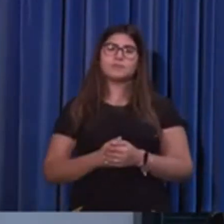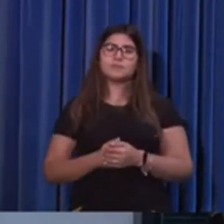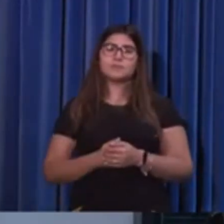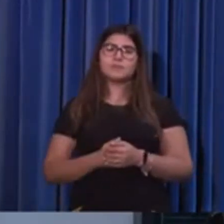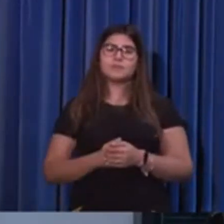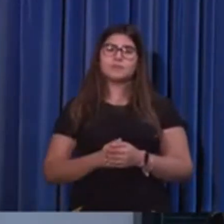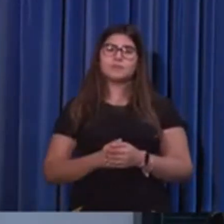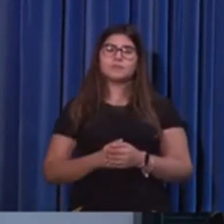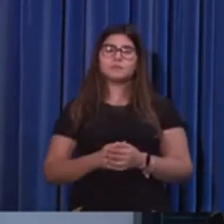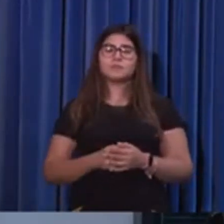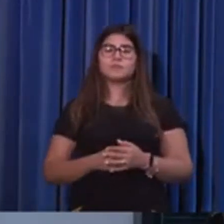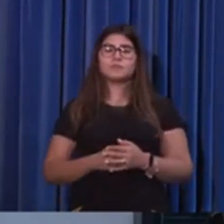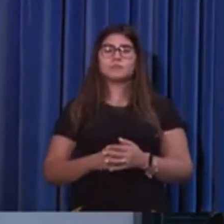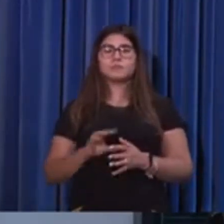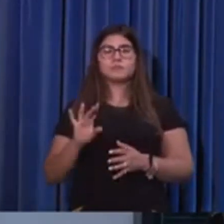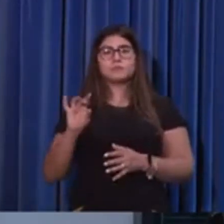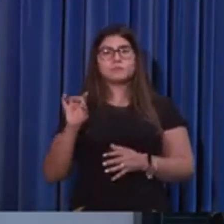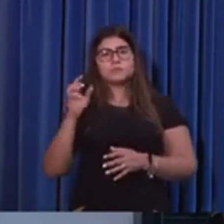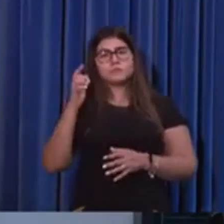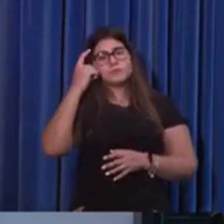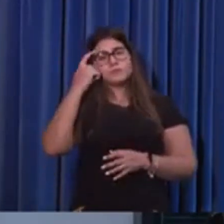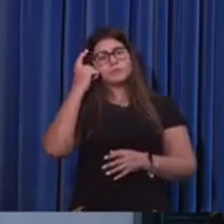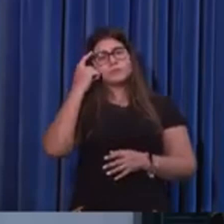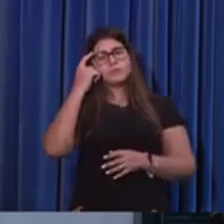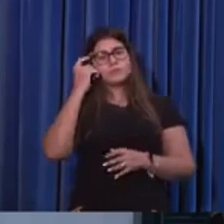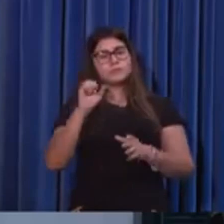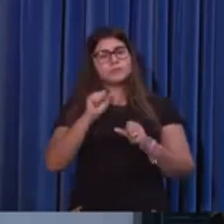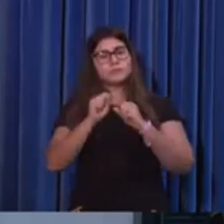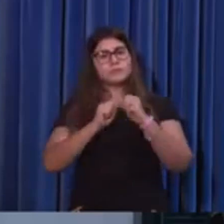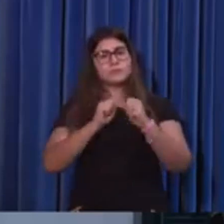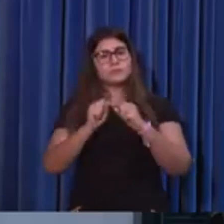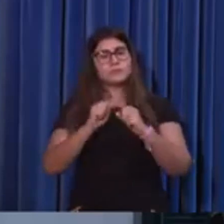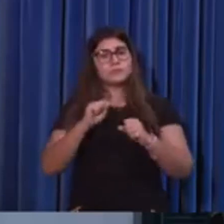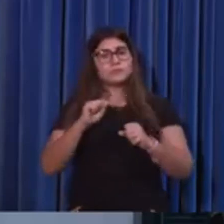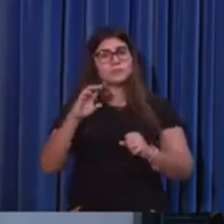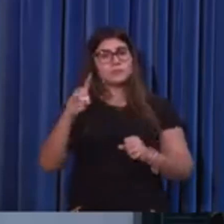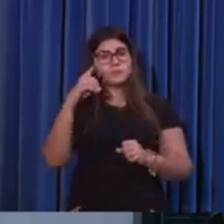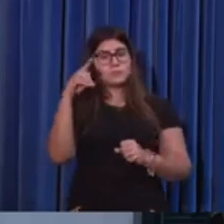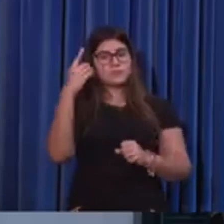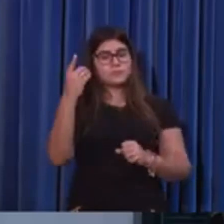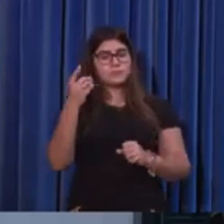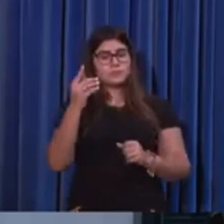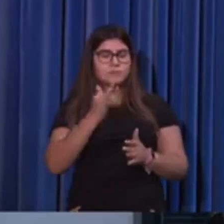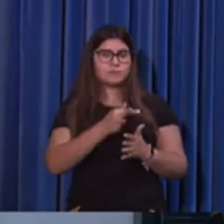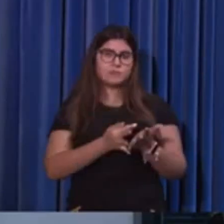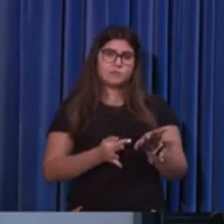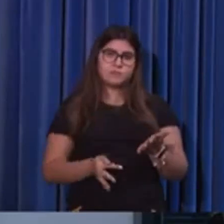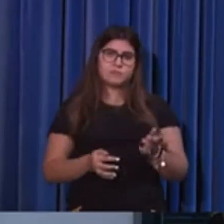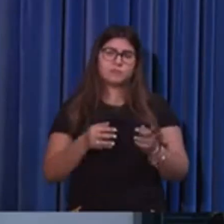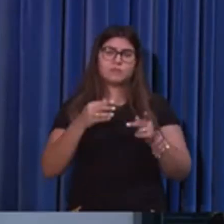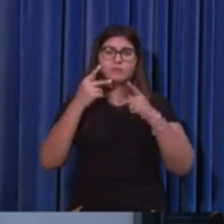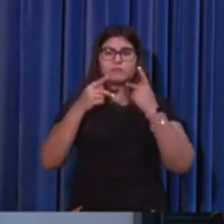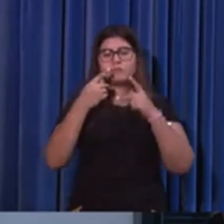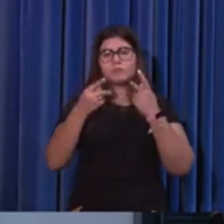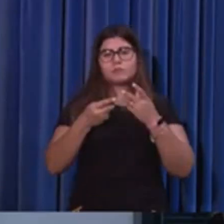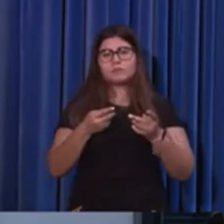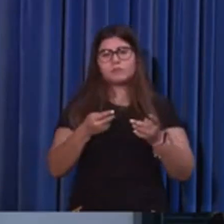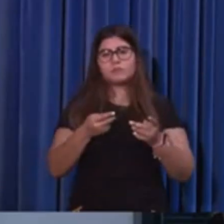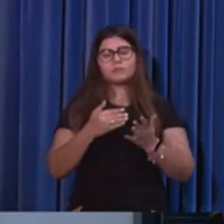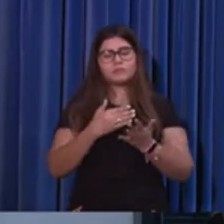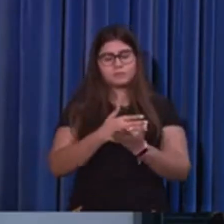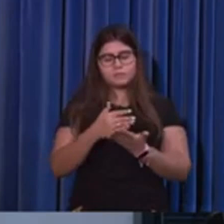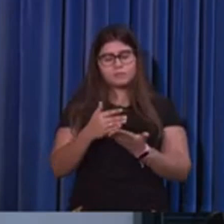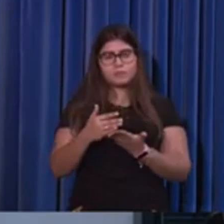só refletir. O salmista, então depois, esse texto que eu falei do salmista, de Asaf, eu continuo com